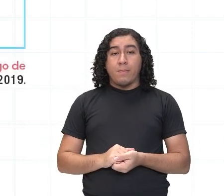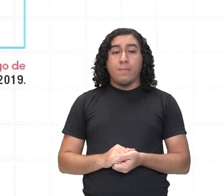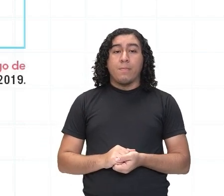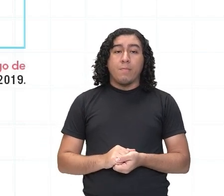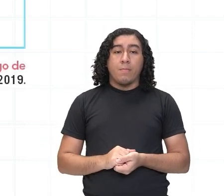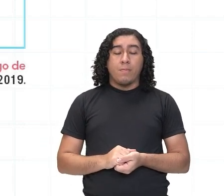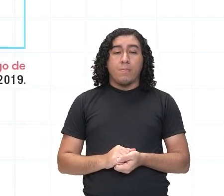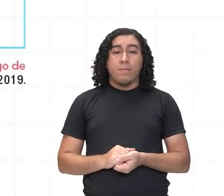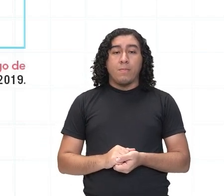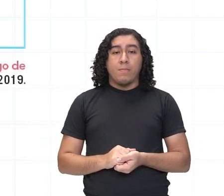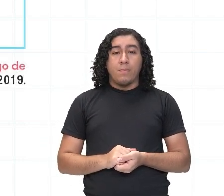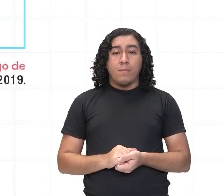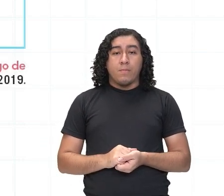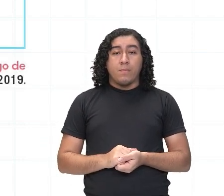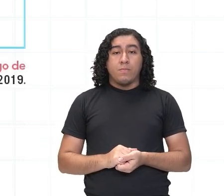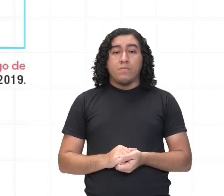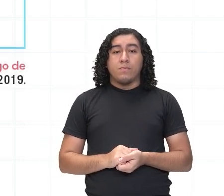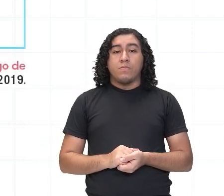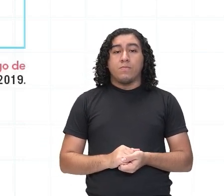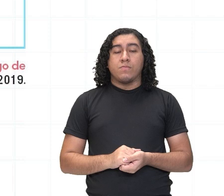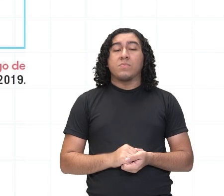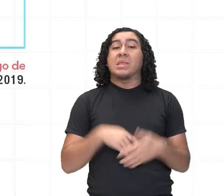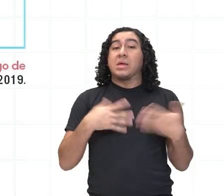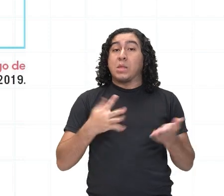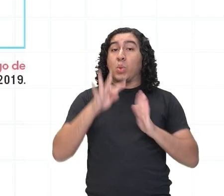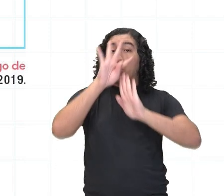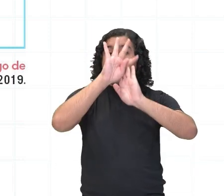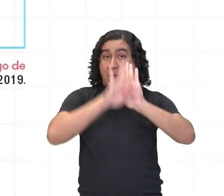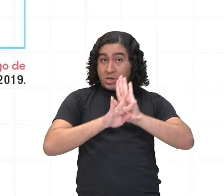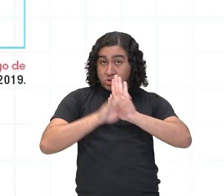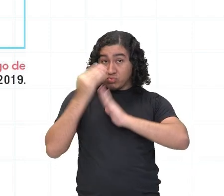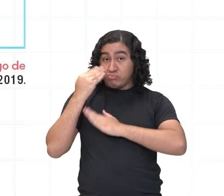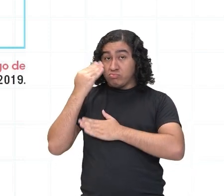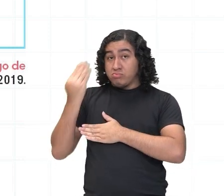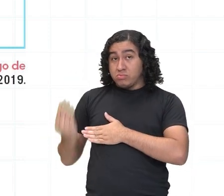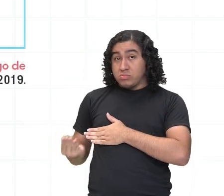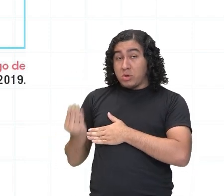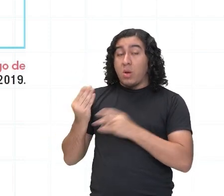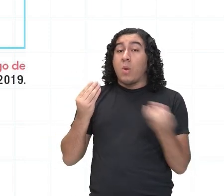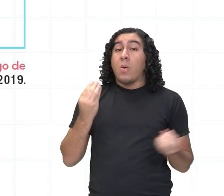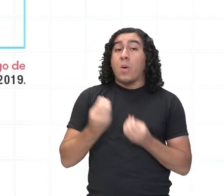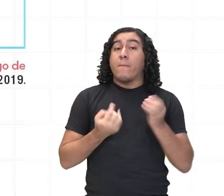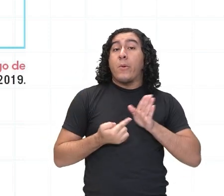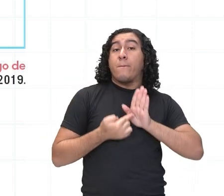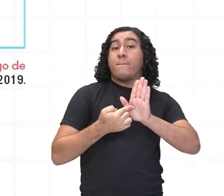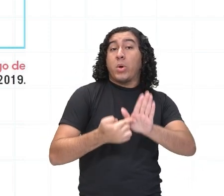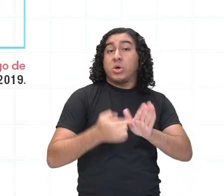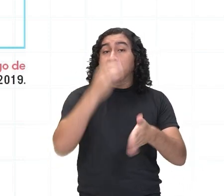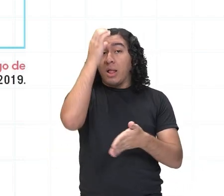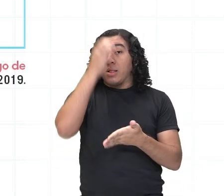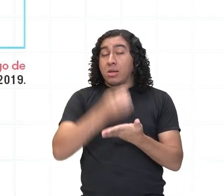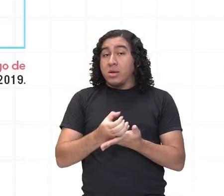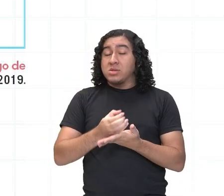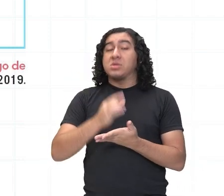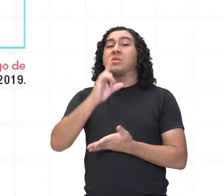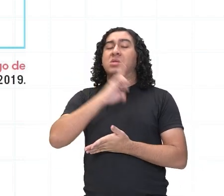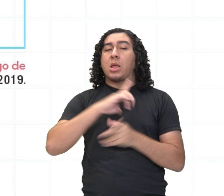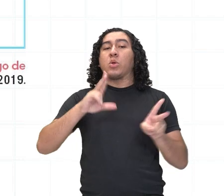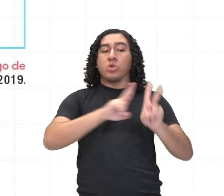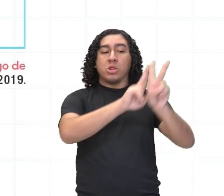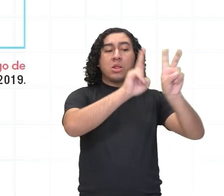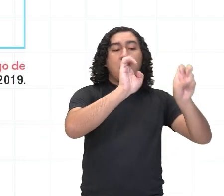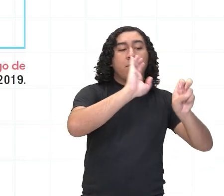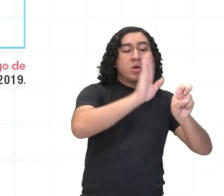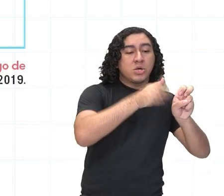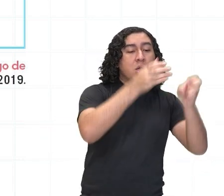como é que o texto A Infância Não Pode Esperar apresenta a tese? Então, ele falou sobre o assunto, não é?